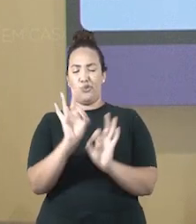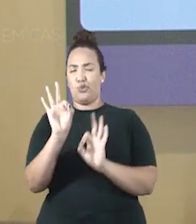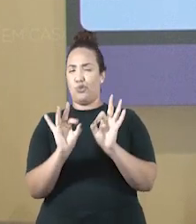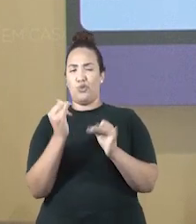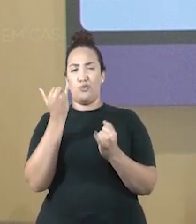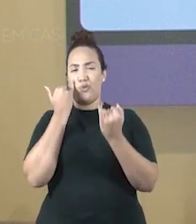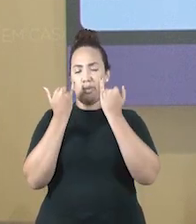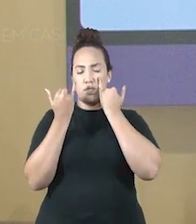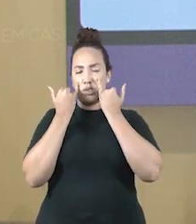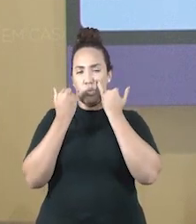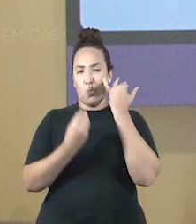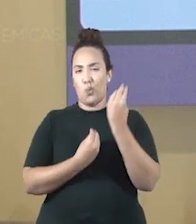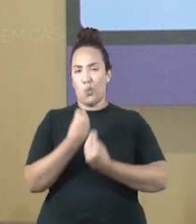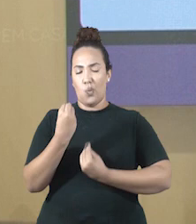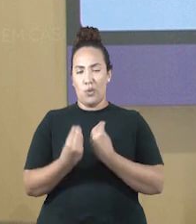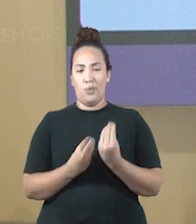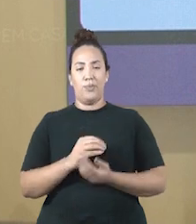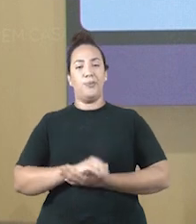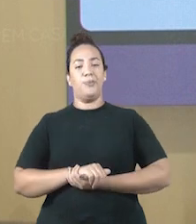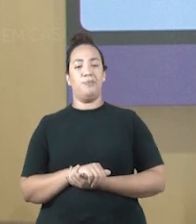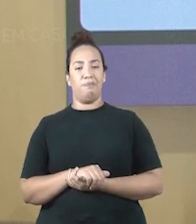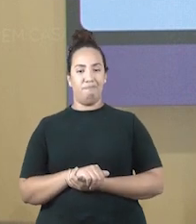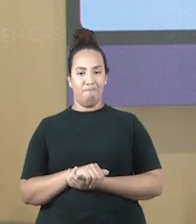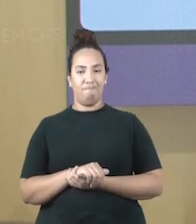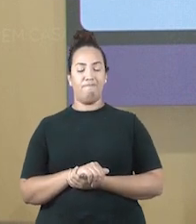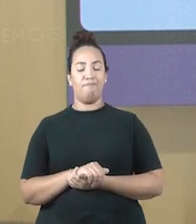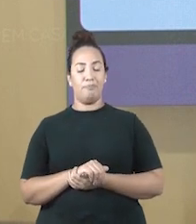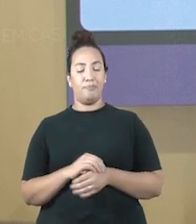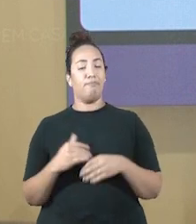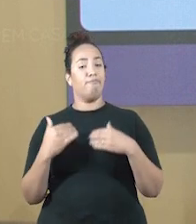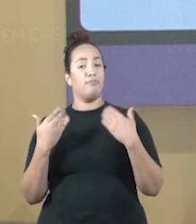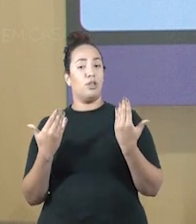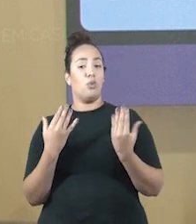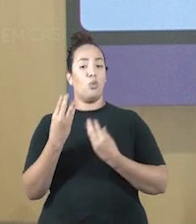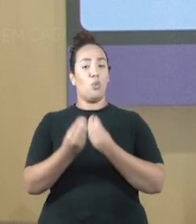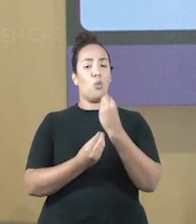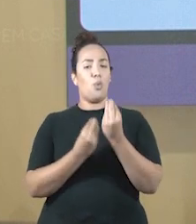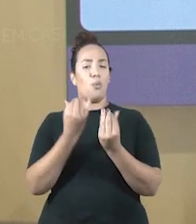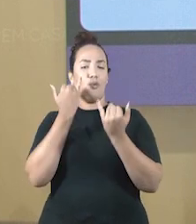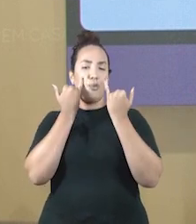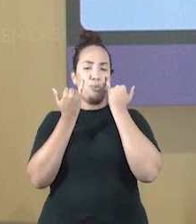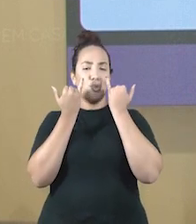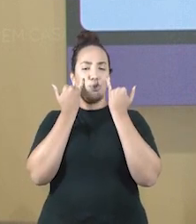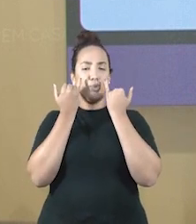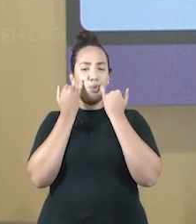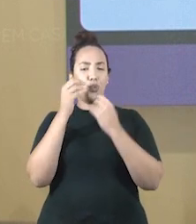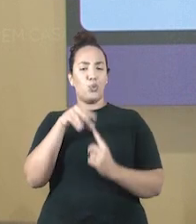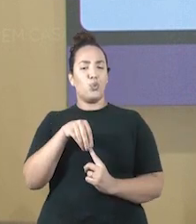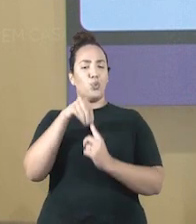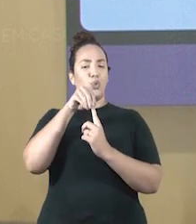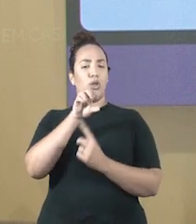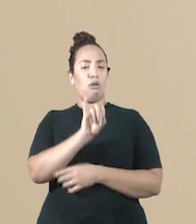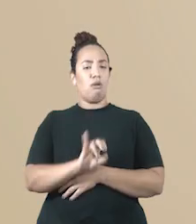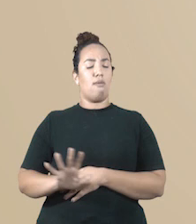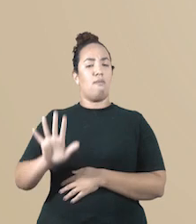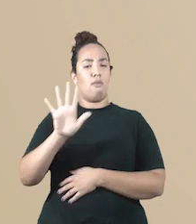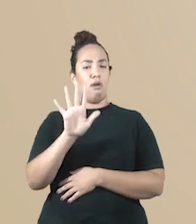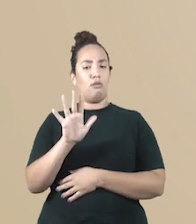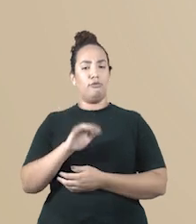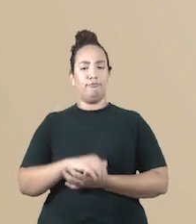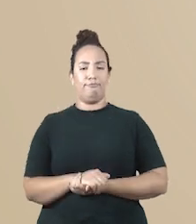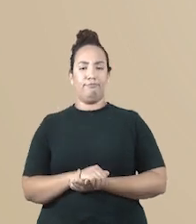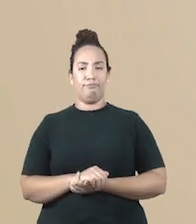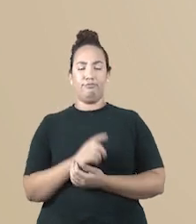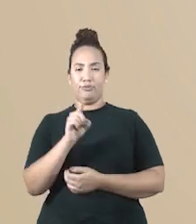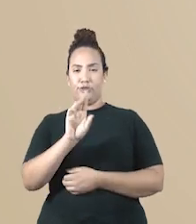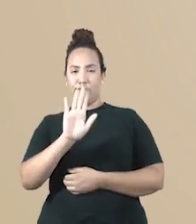as informações coletadas? Como poderíamos identificar esses dados por apenas uma imagem? Você